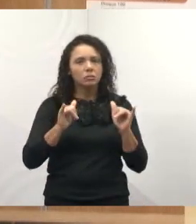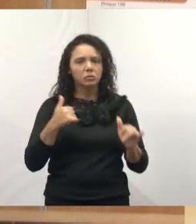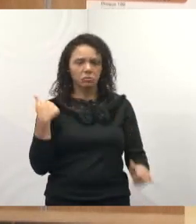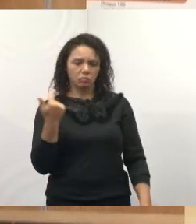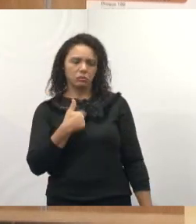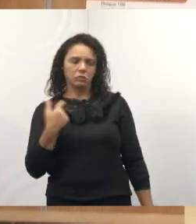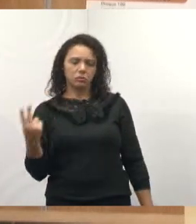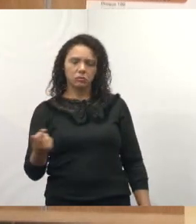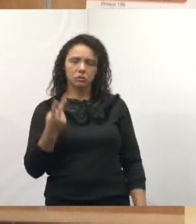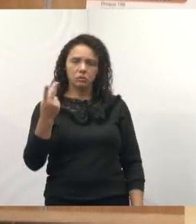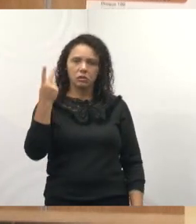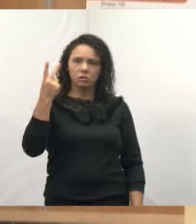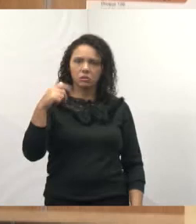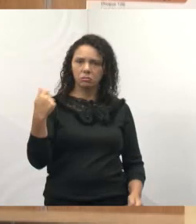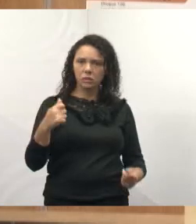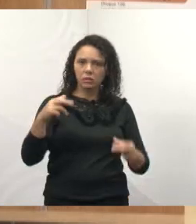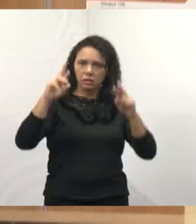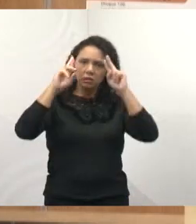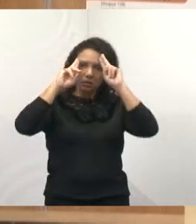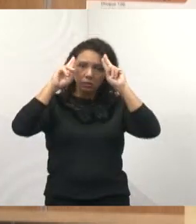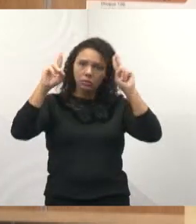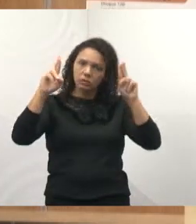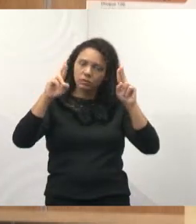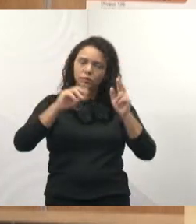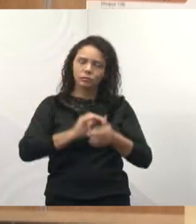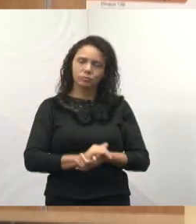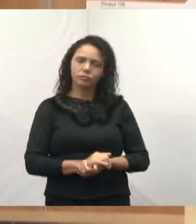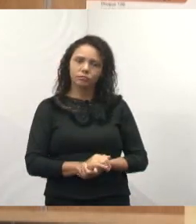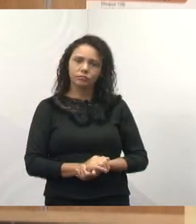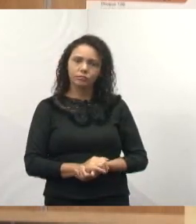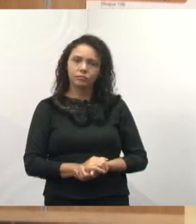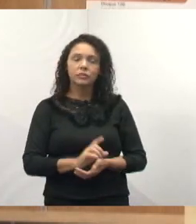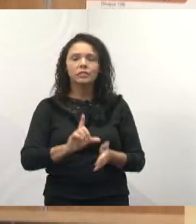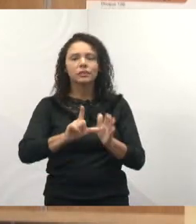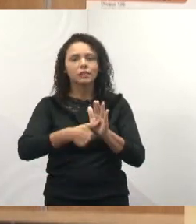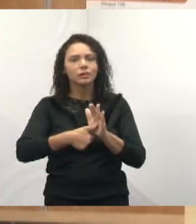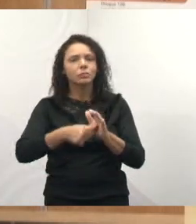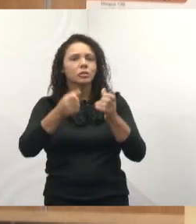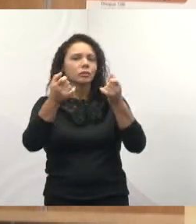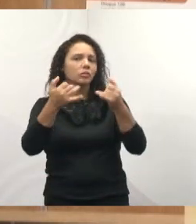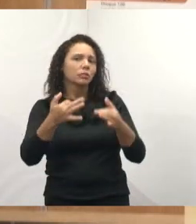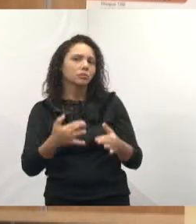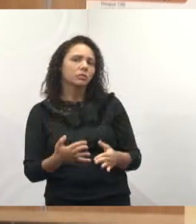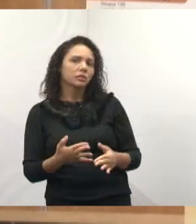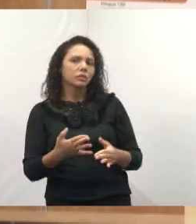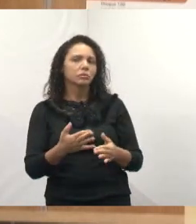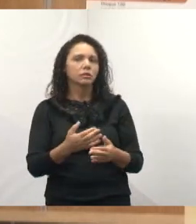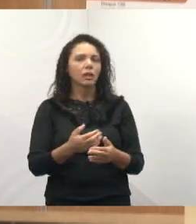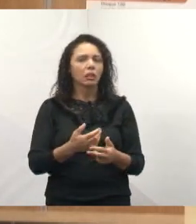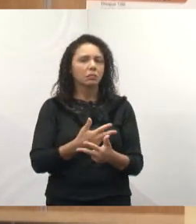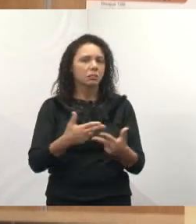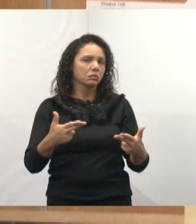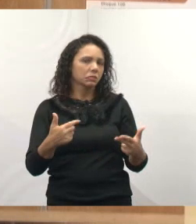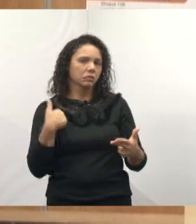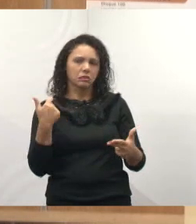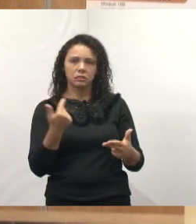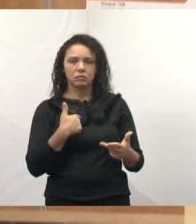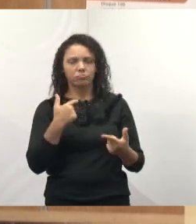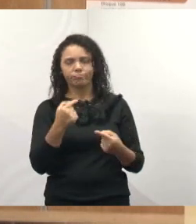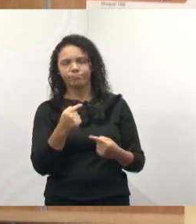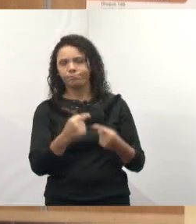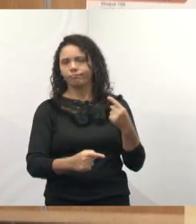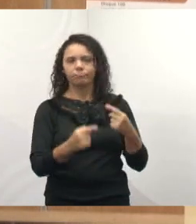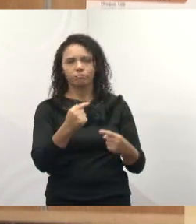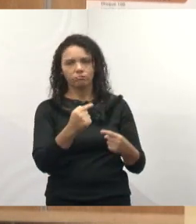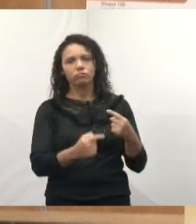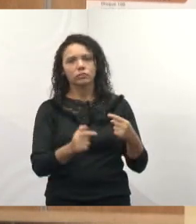vê até, nós vamos falar daqui a pouco das contas que nós rejeitamos aqui, nessa Casa